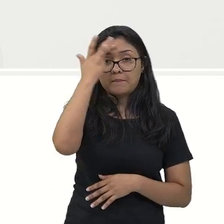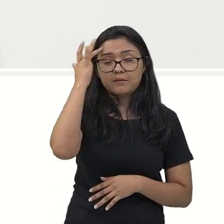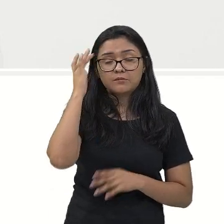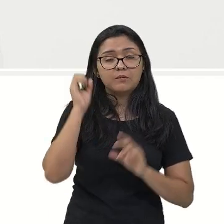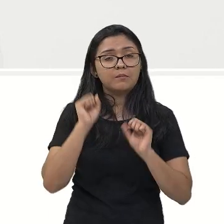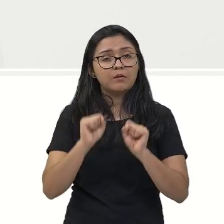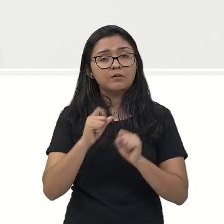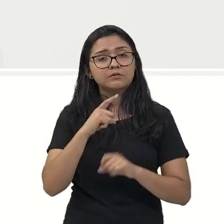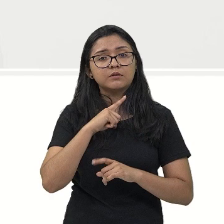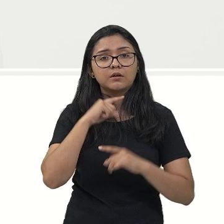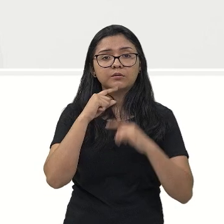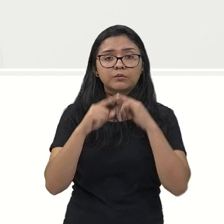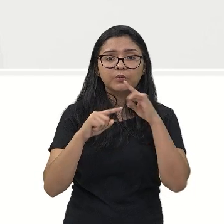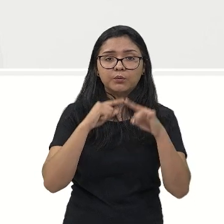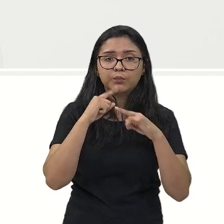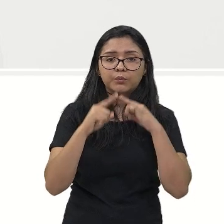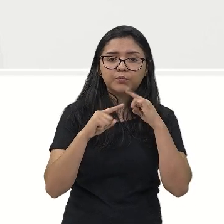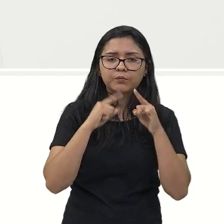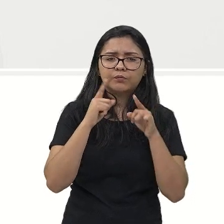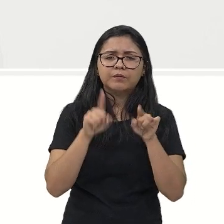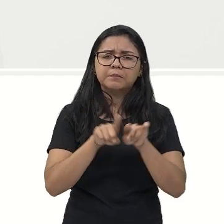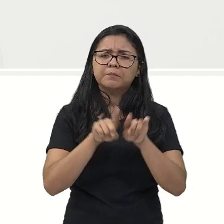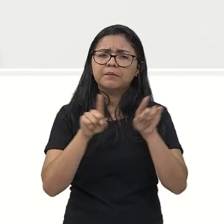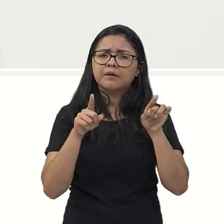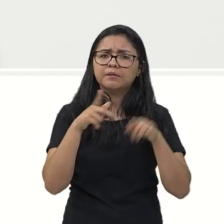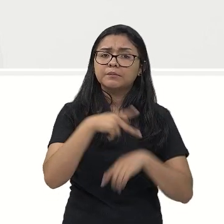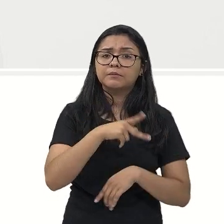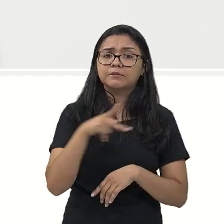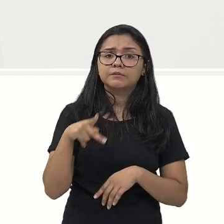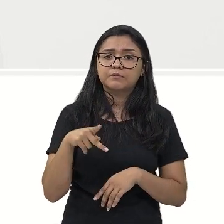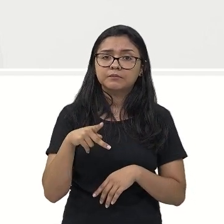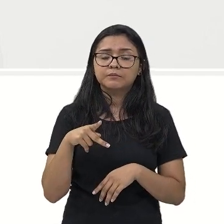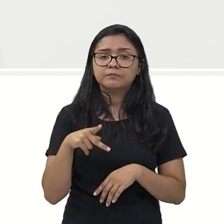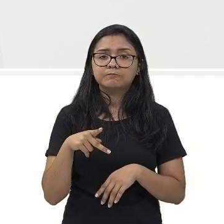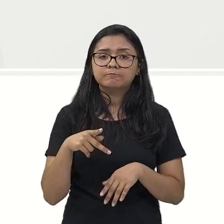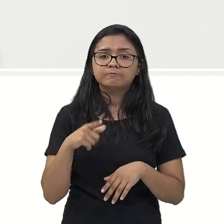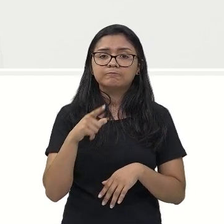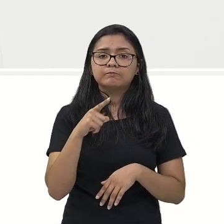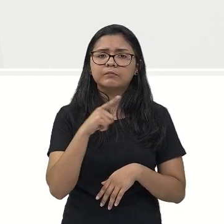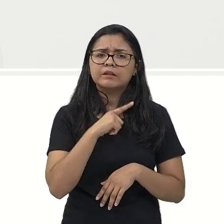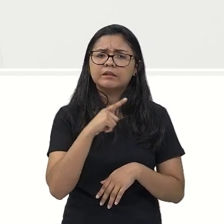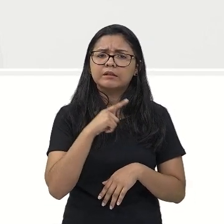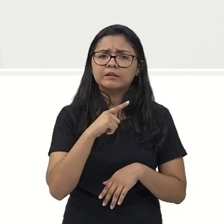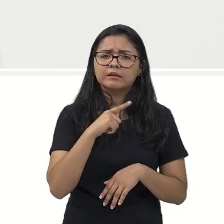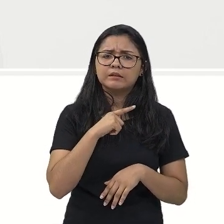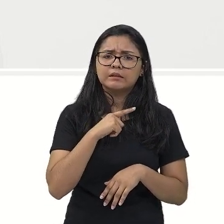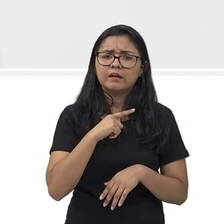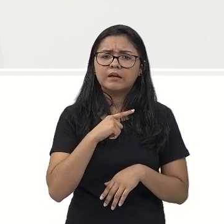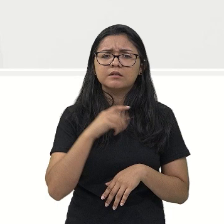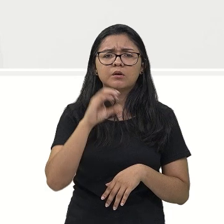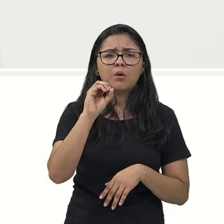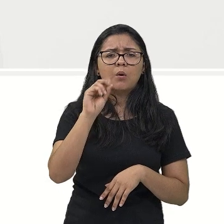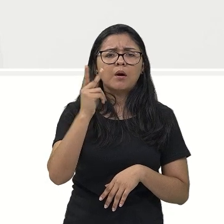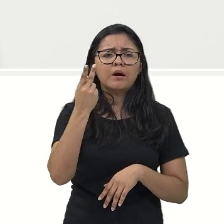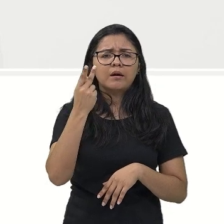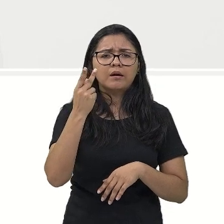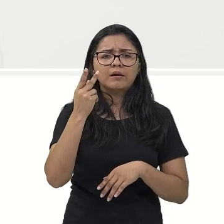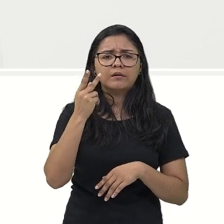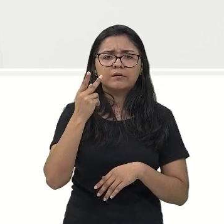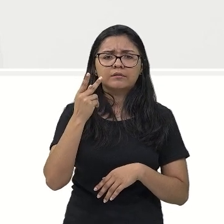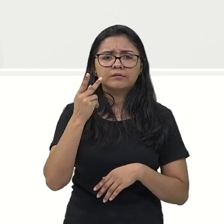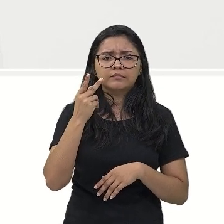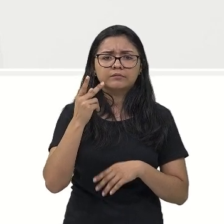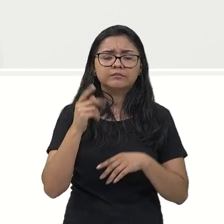dúvida. E aí disse, mas professora, tem esse grupo aqui, tem esse